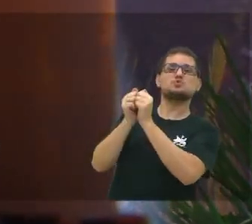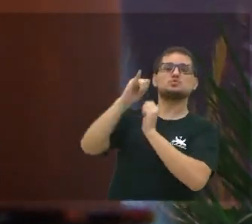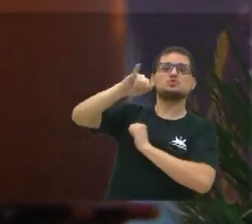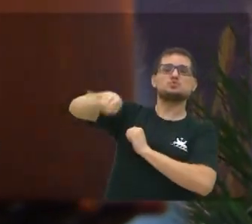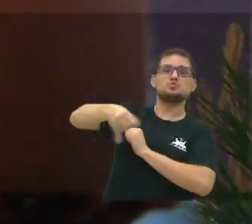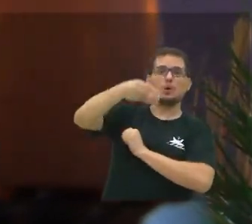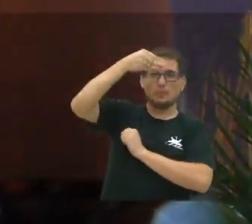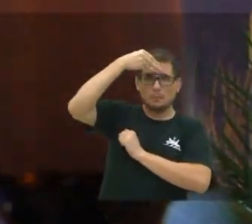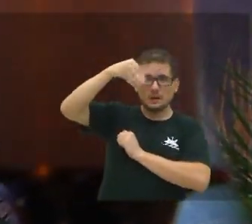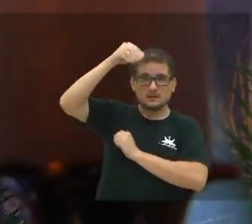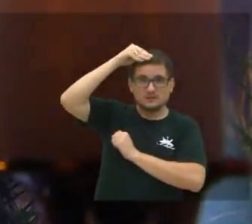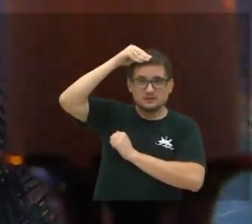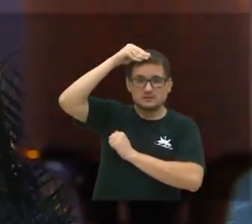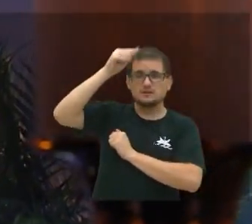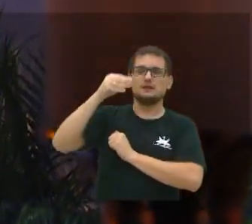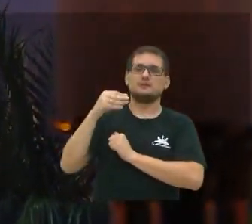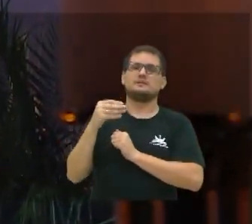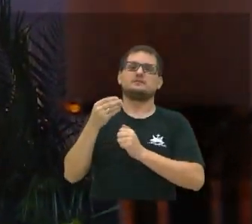Batiza-me.